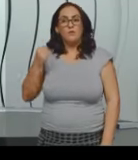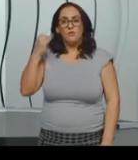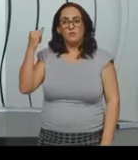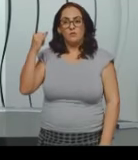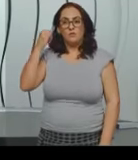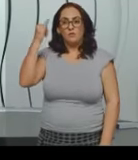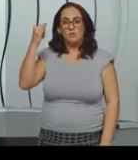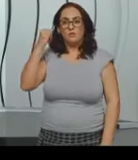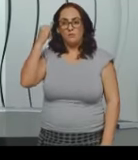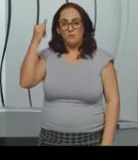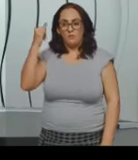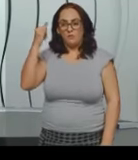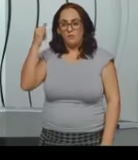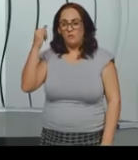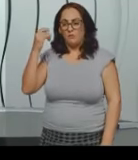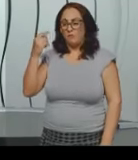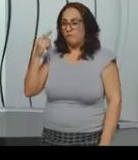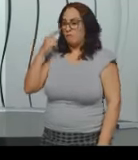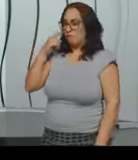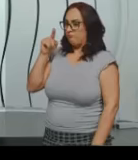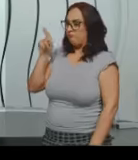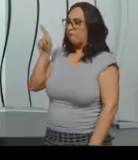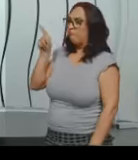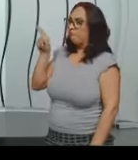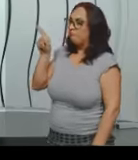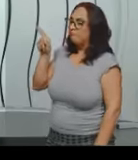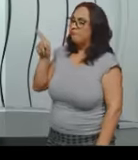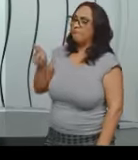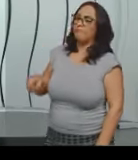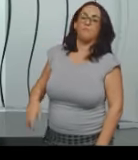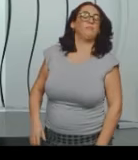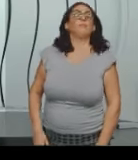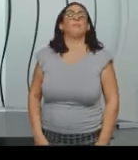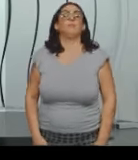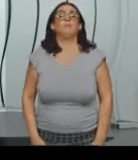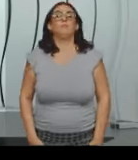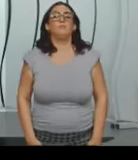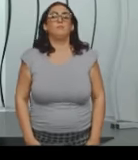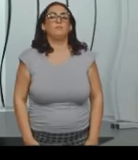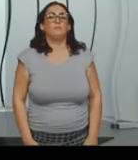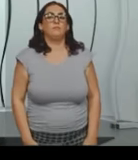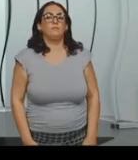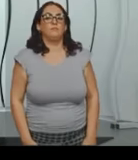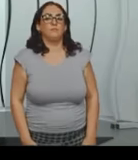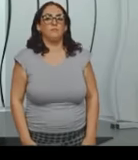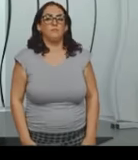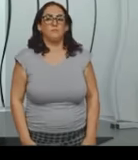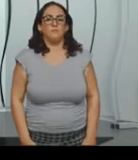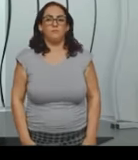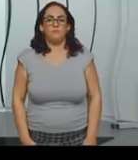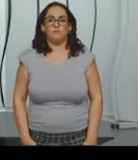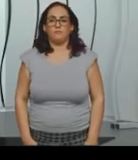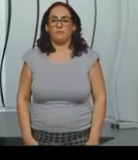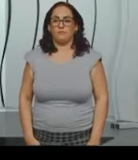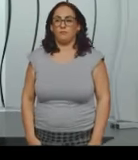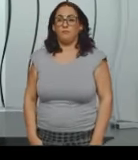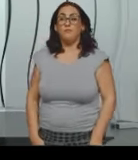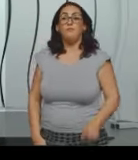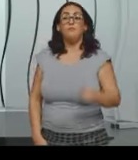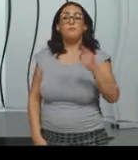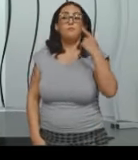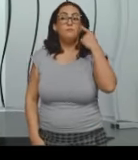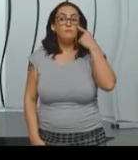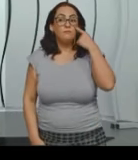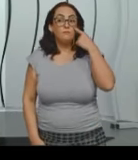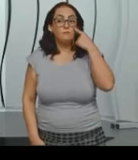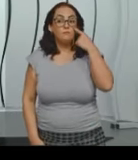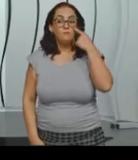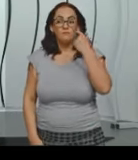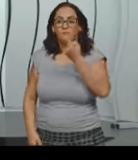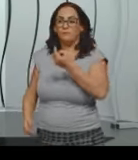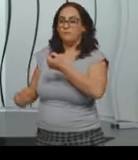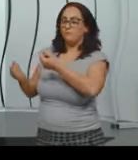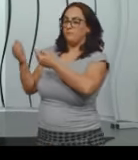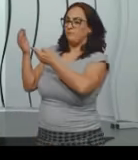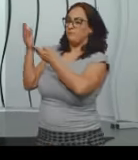perceber. Então, ó, o que a gente vai ter aqui, ó? Reparem que aqui, ó, eu